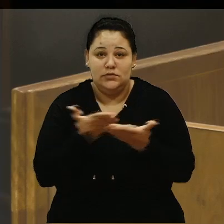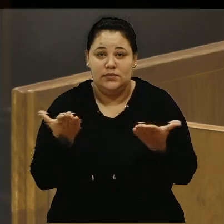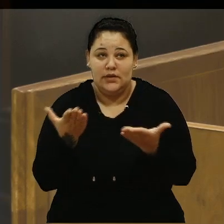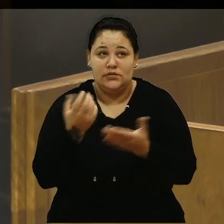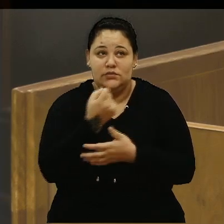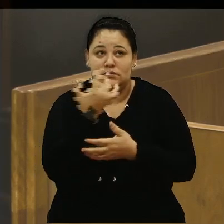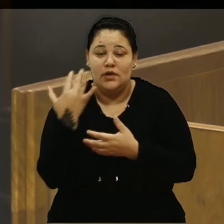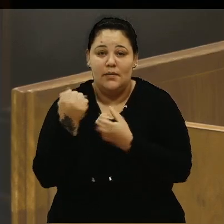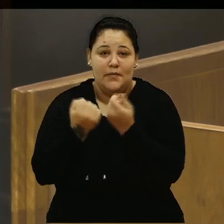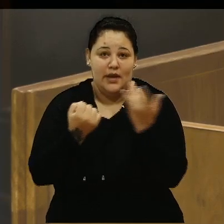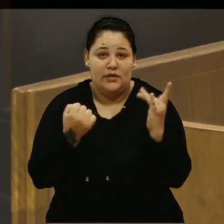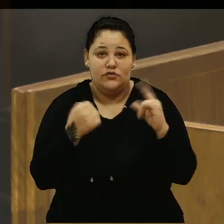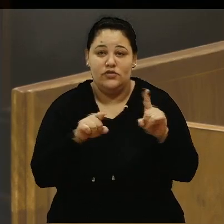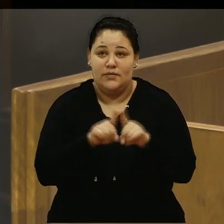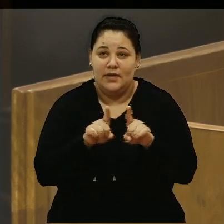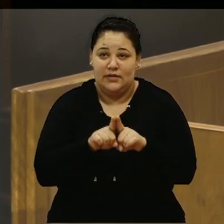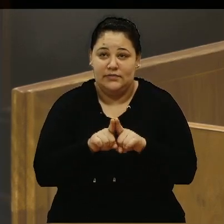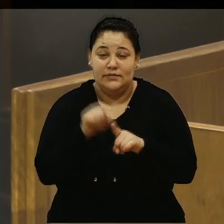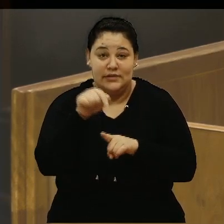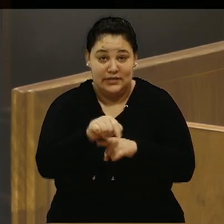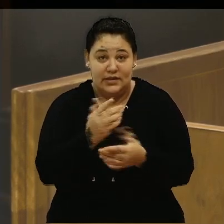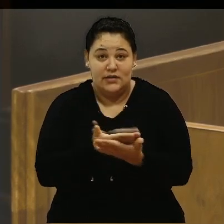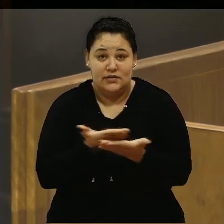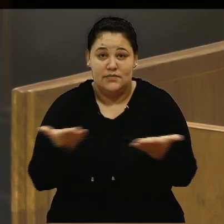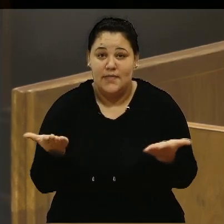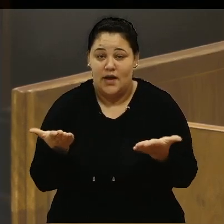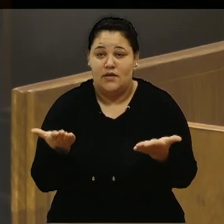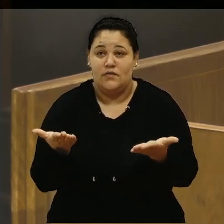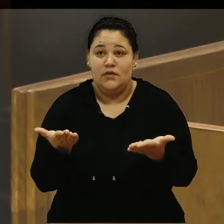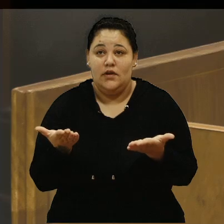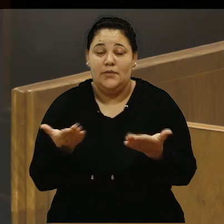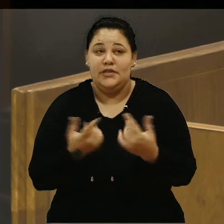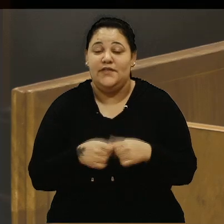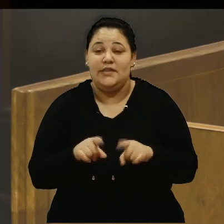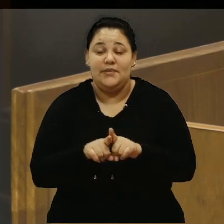socioambiental. Nesse espaço,